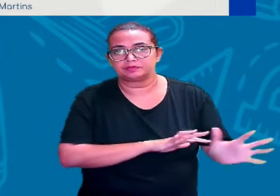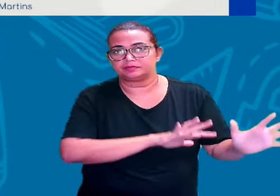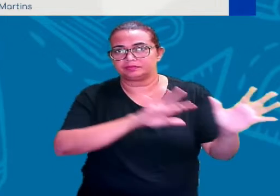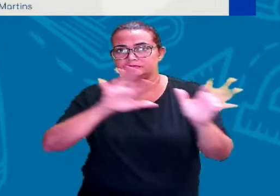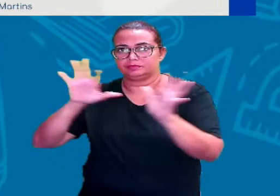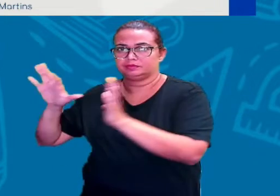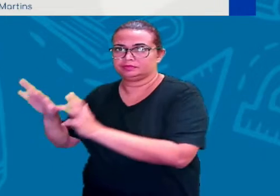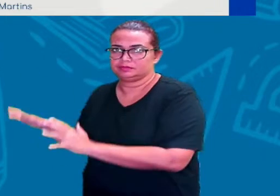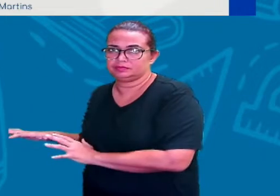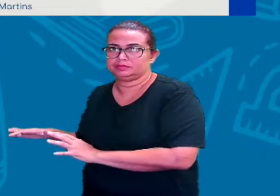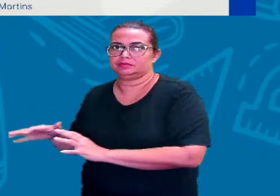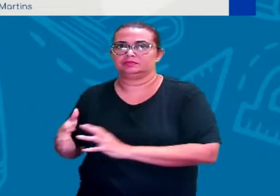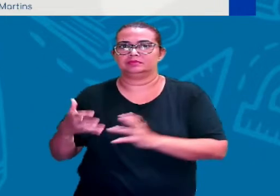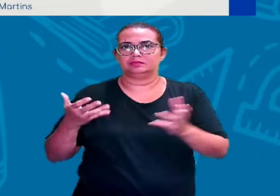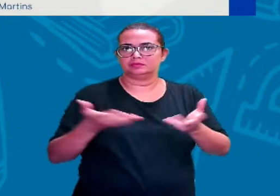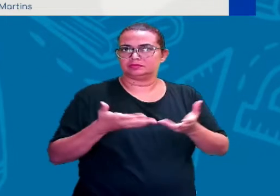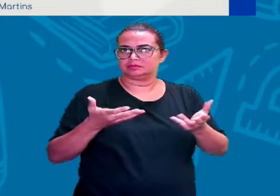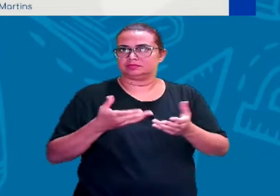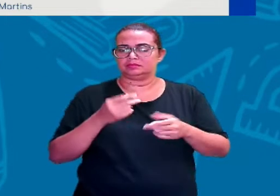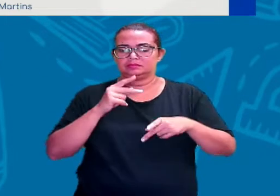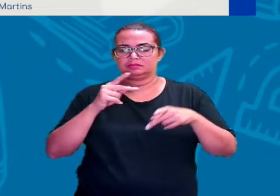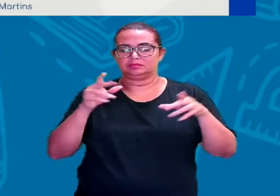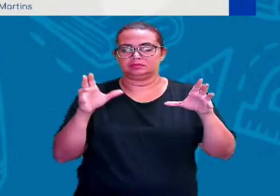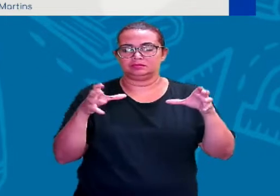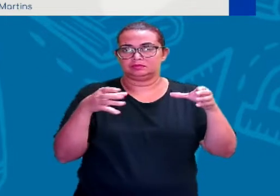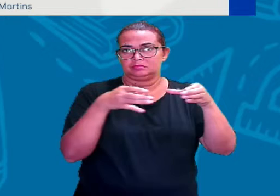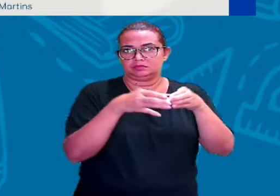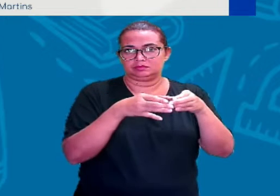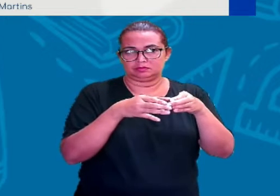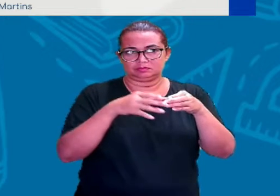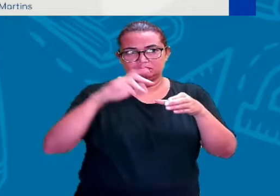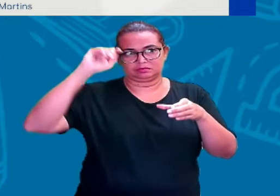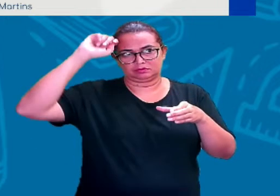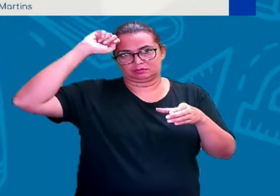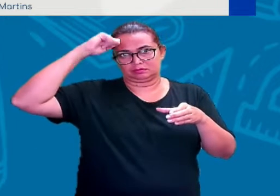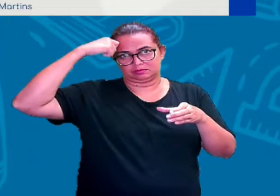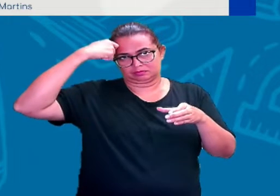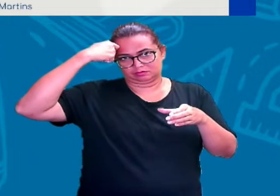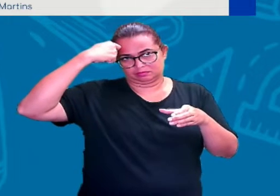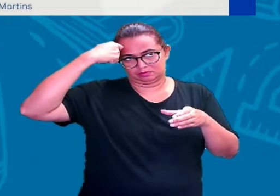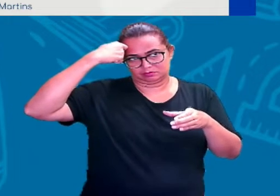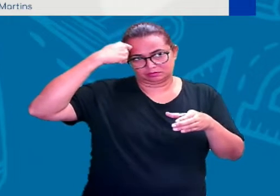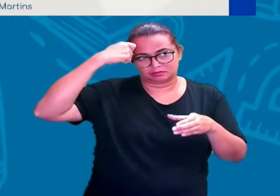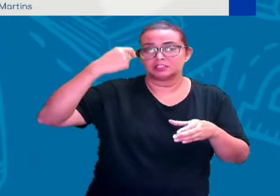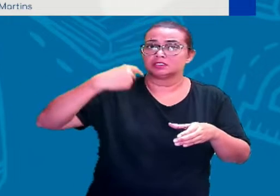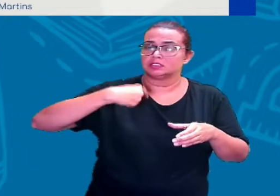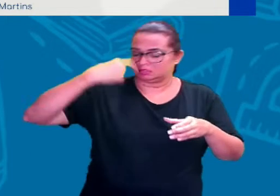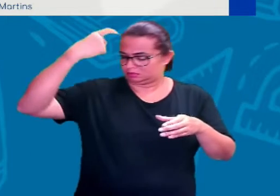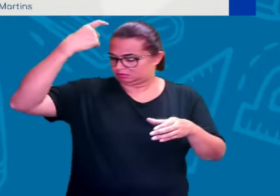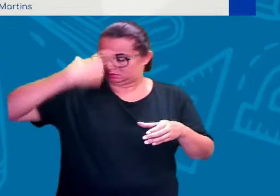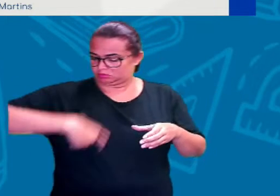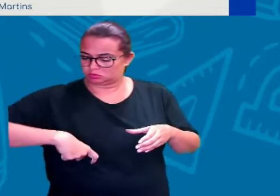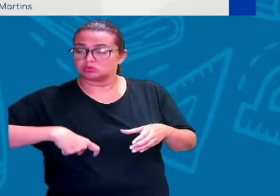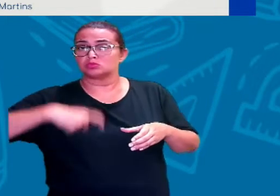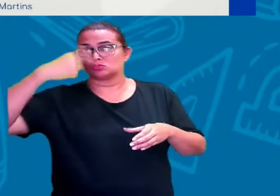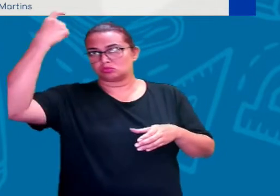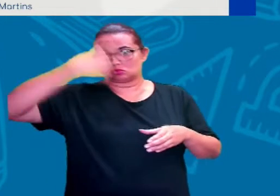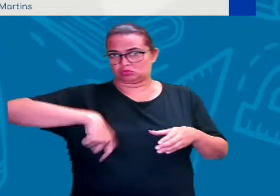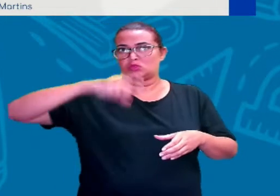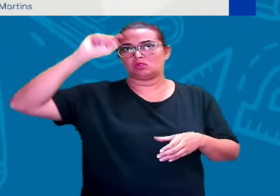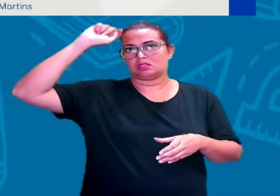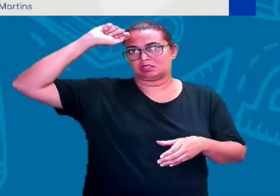pouco sobre a população afrodescendente. Eu sou uma professora preta, né, negra, e